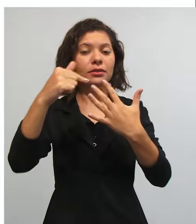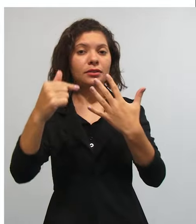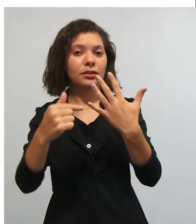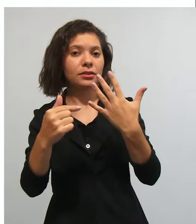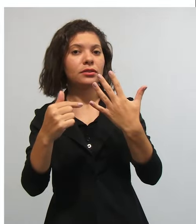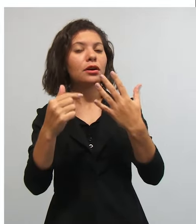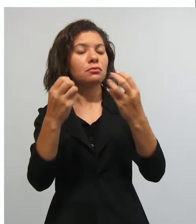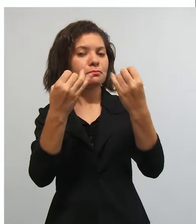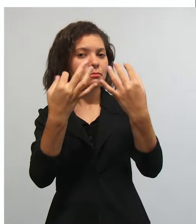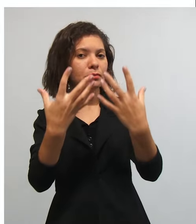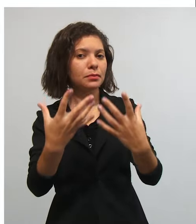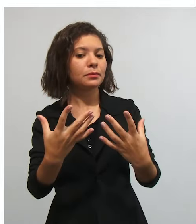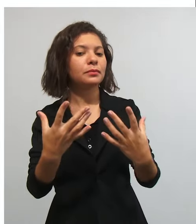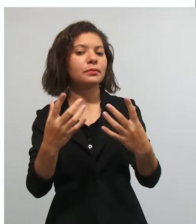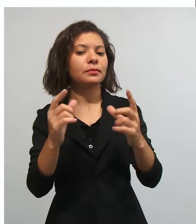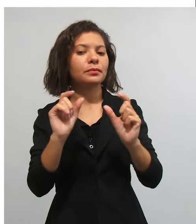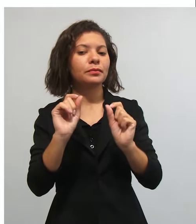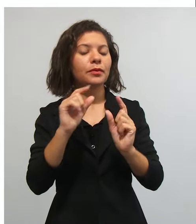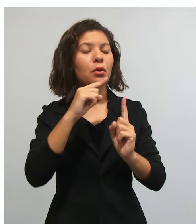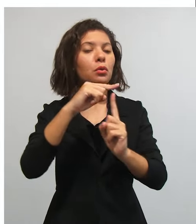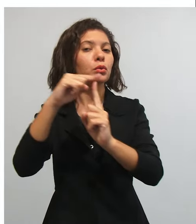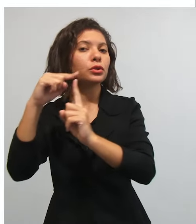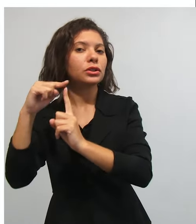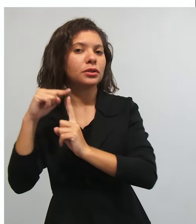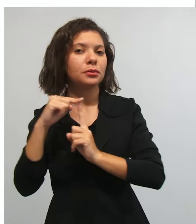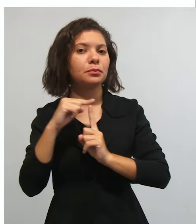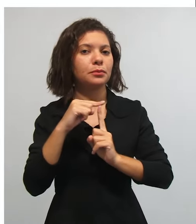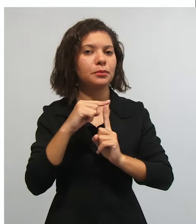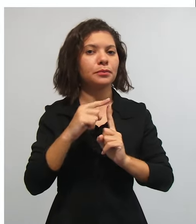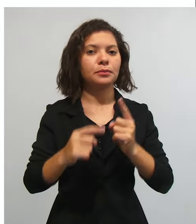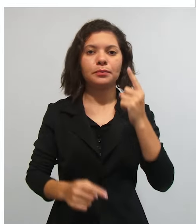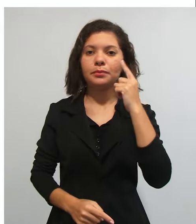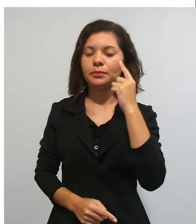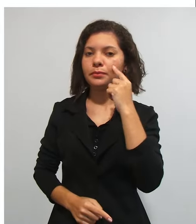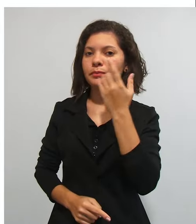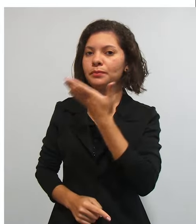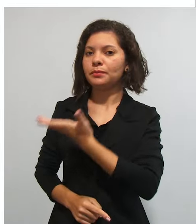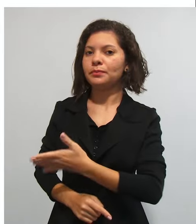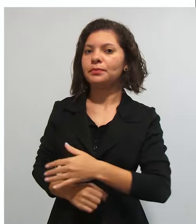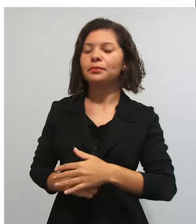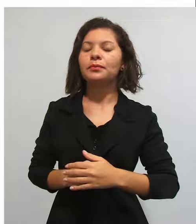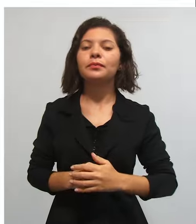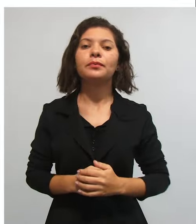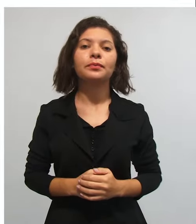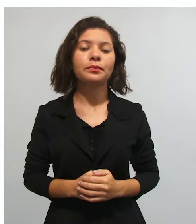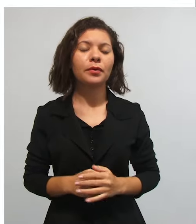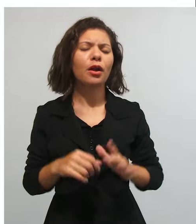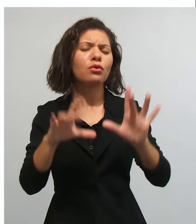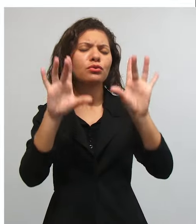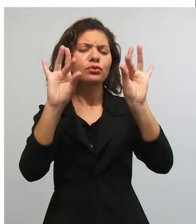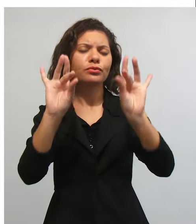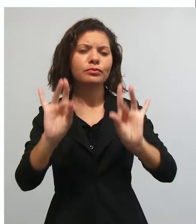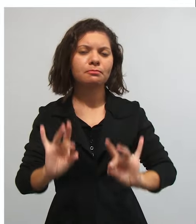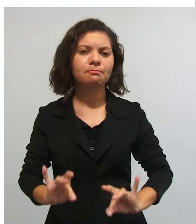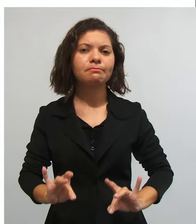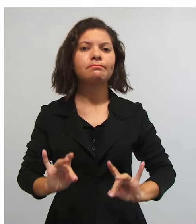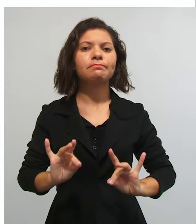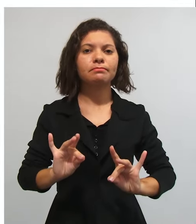quanto à espécie, certo? Então, já é mais um detalhamento para auxiliar